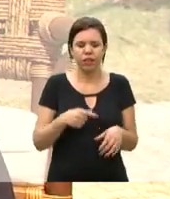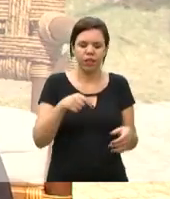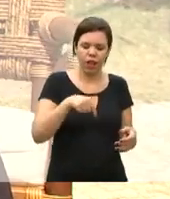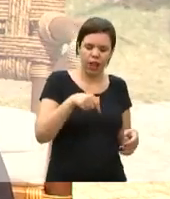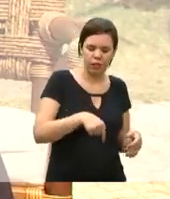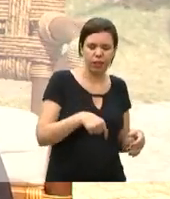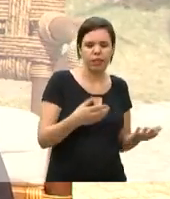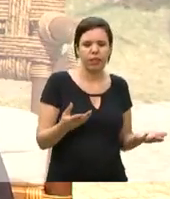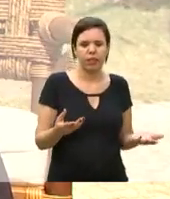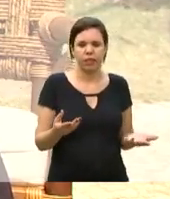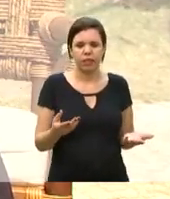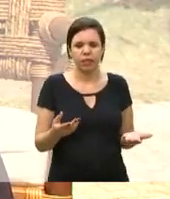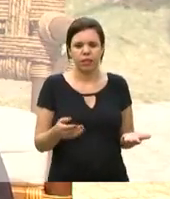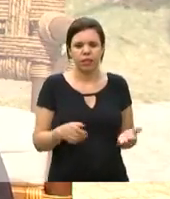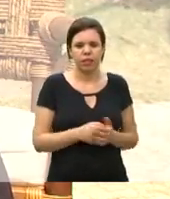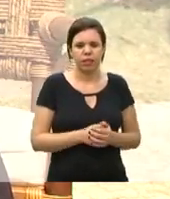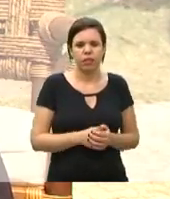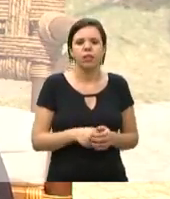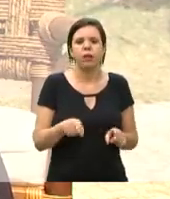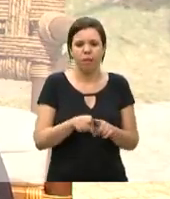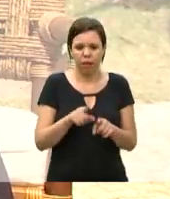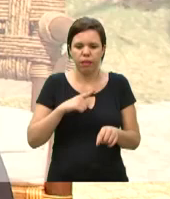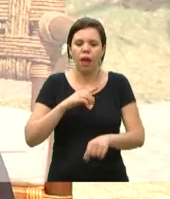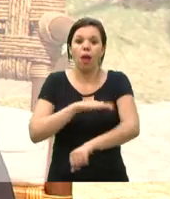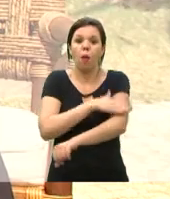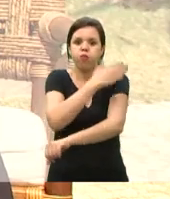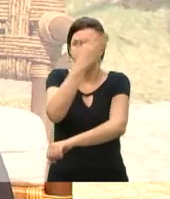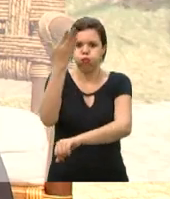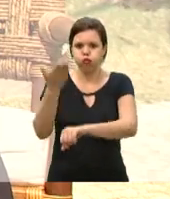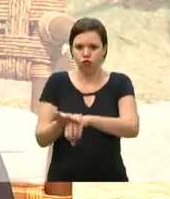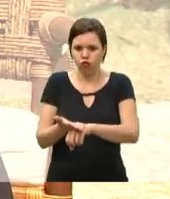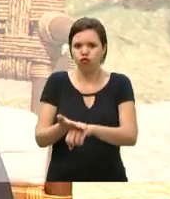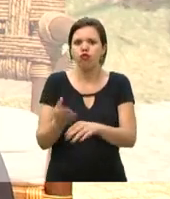aqui. Nós temos período integral